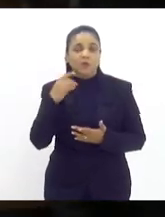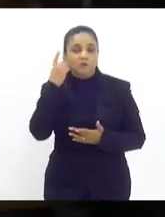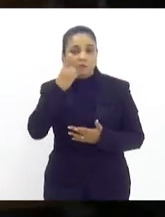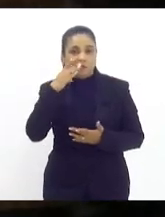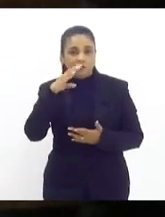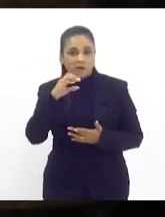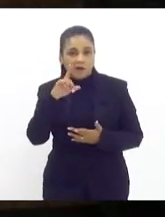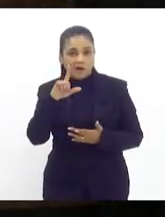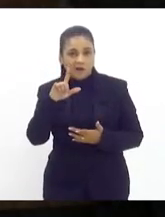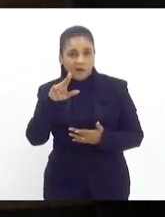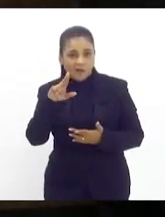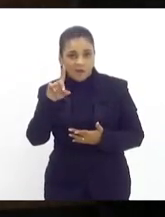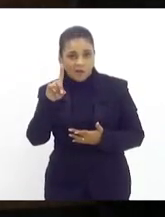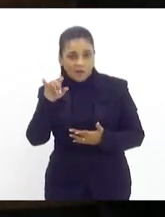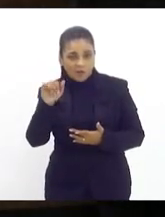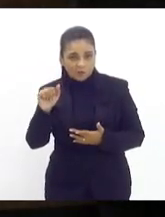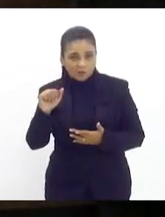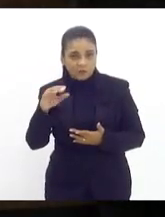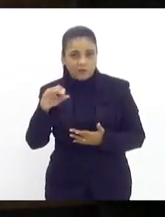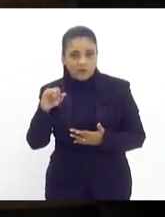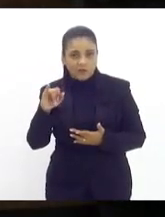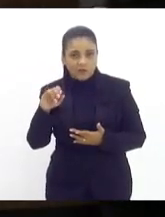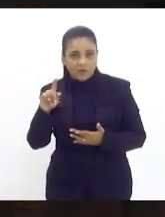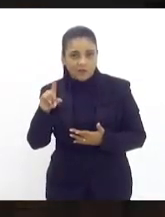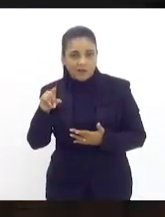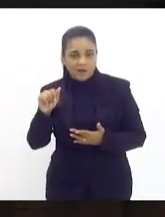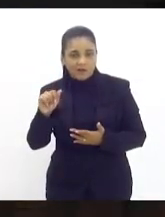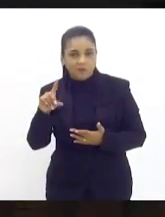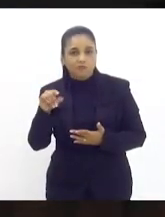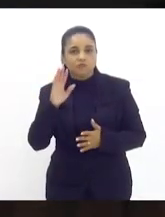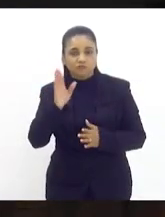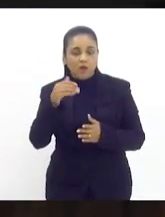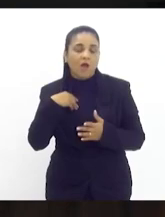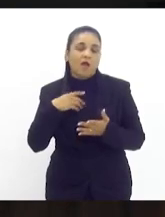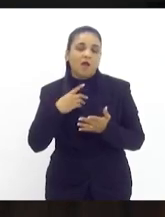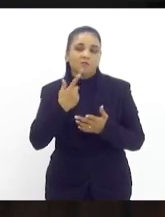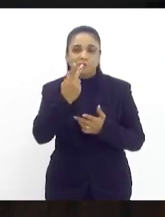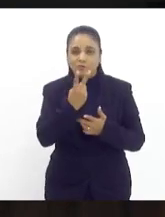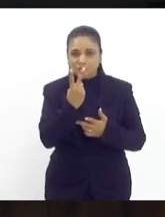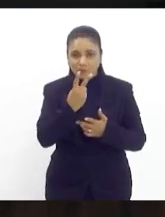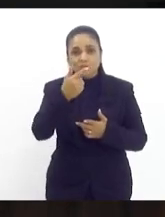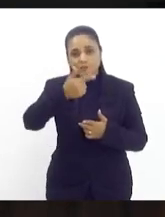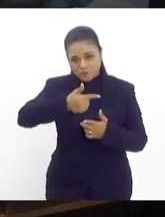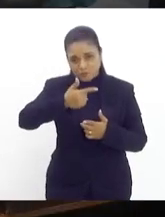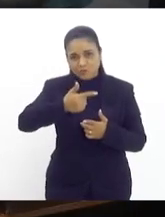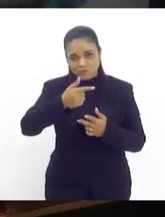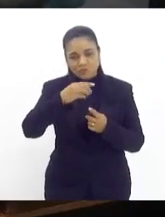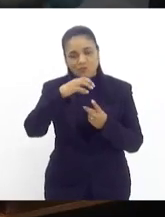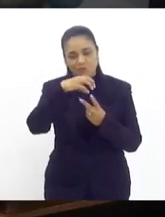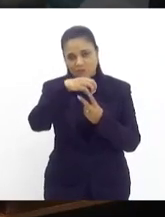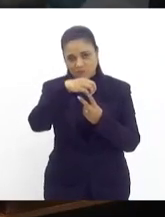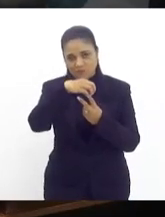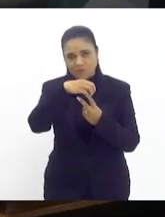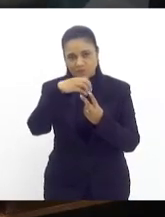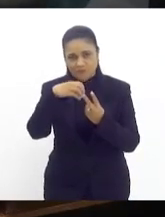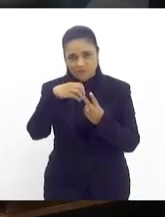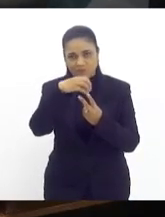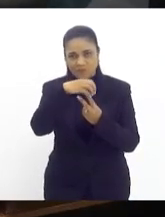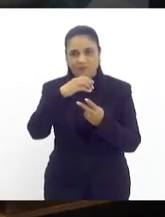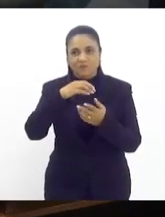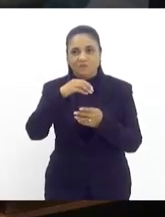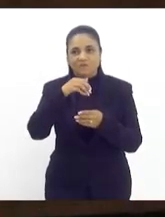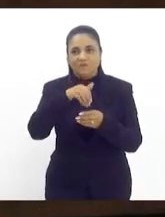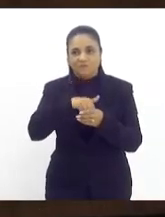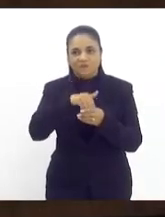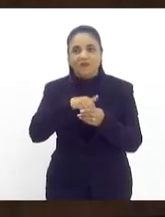está conseguindo acessar por meios remotos. Ele já votou e já deixou consignado o segundo voto. Está aqui registrado. Presidente, fiquei preso ali no elevador da